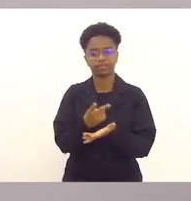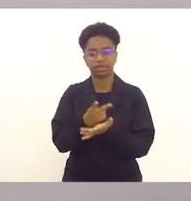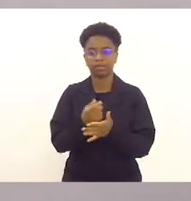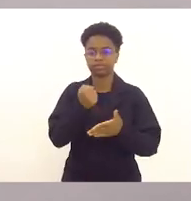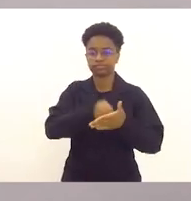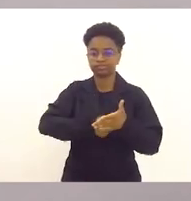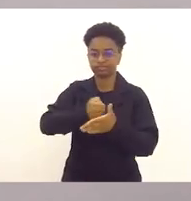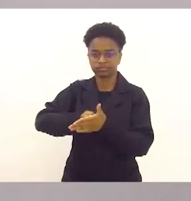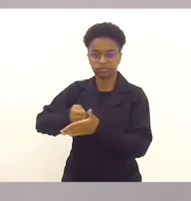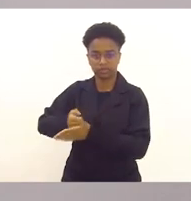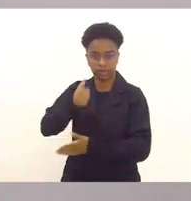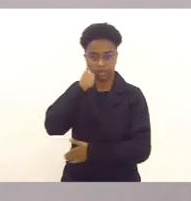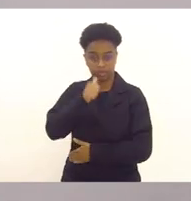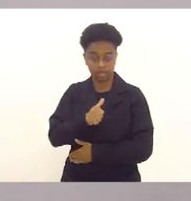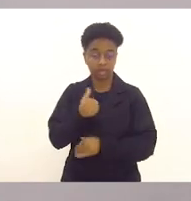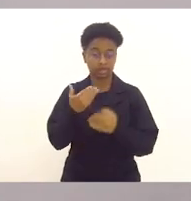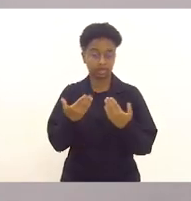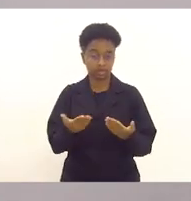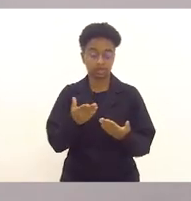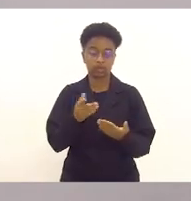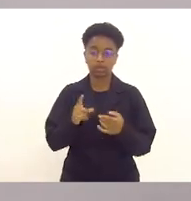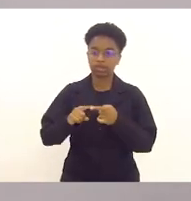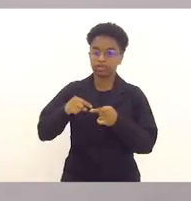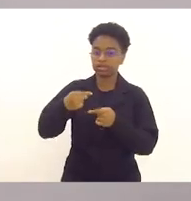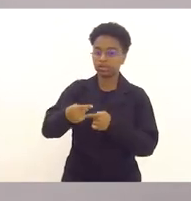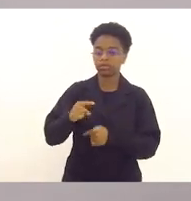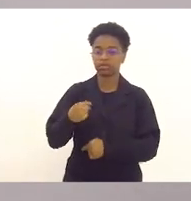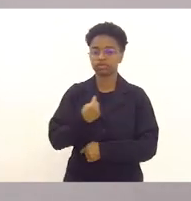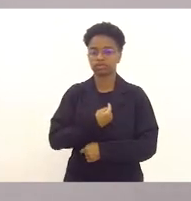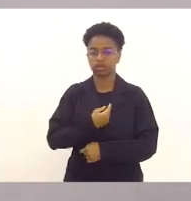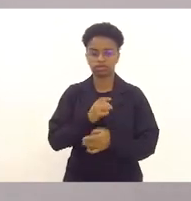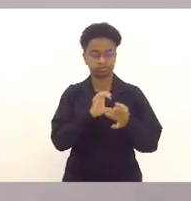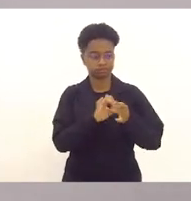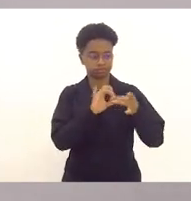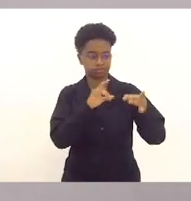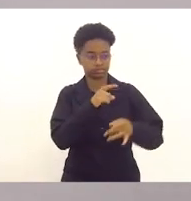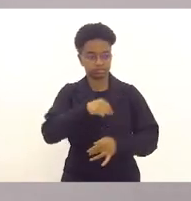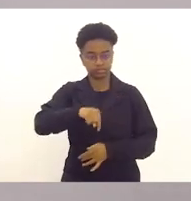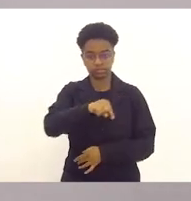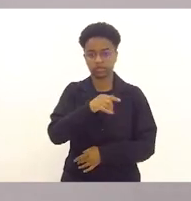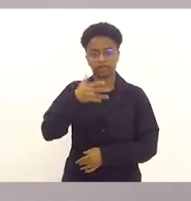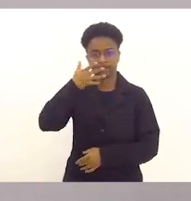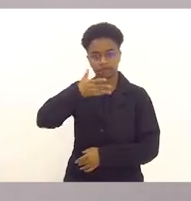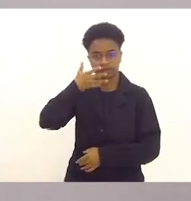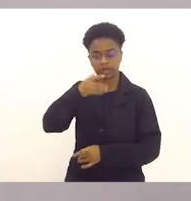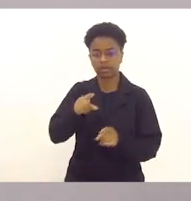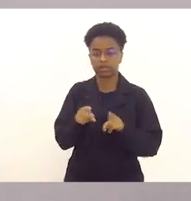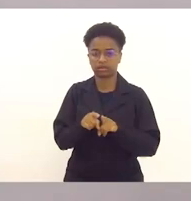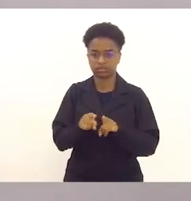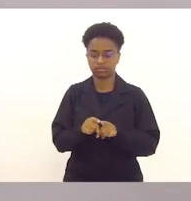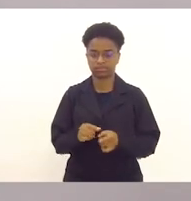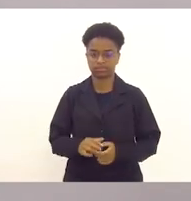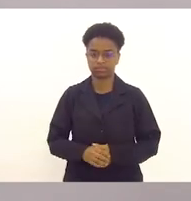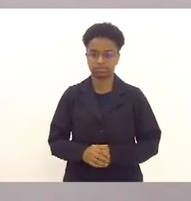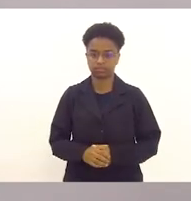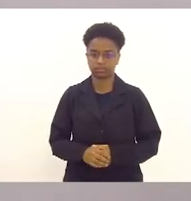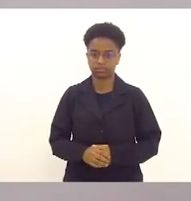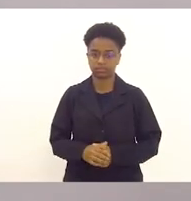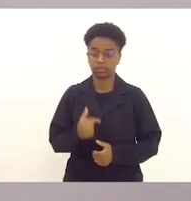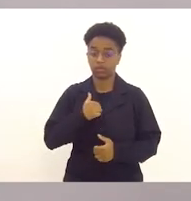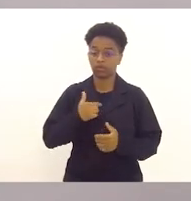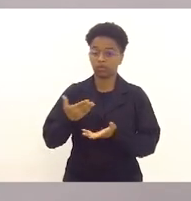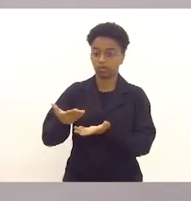a luta das mulheres então Luciana depois a gente vai abrir o microfone também para quem está no público e quero